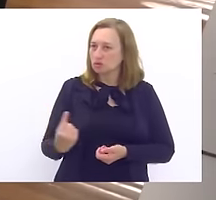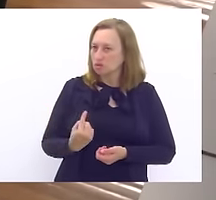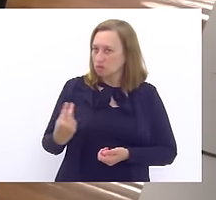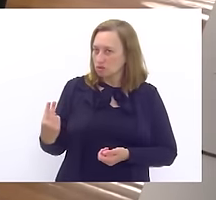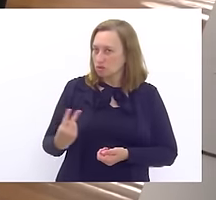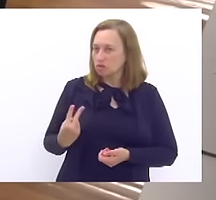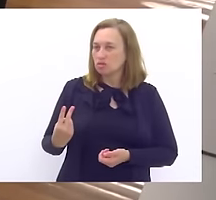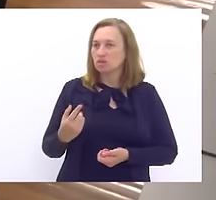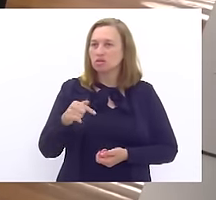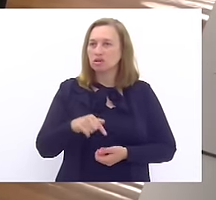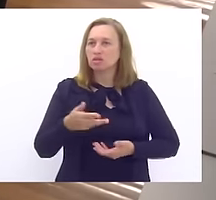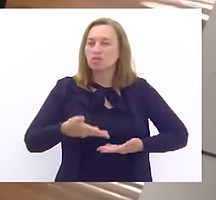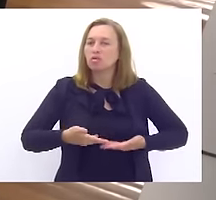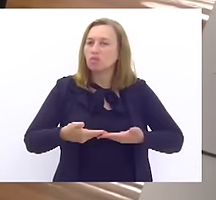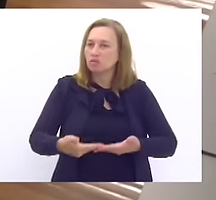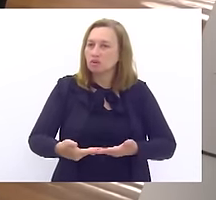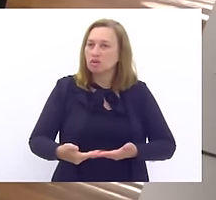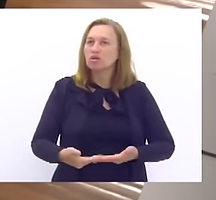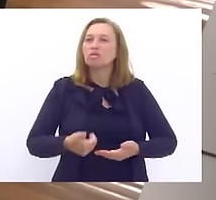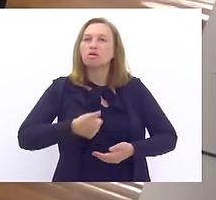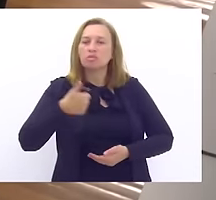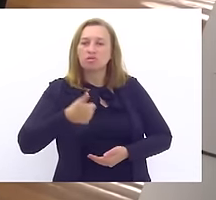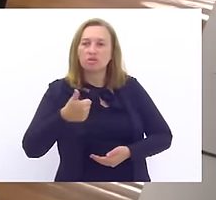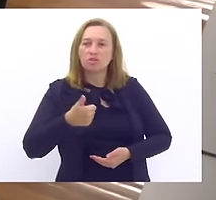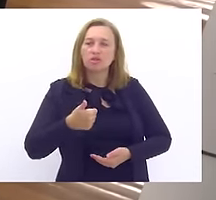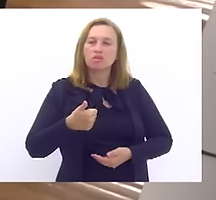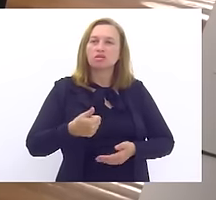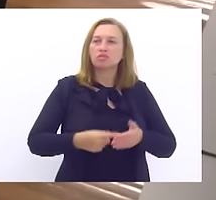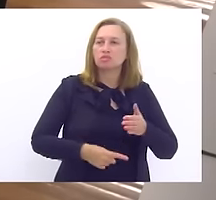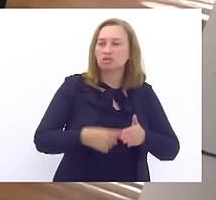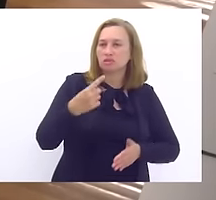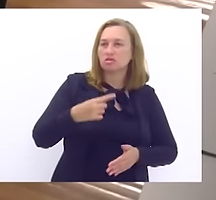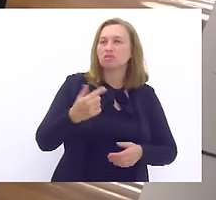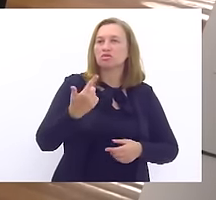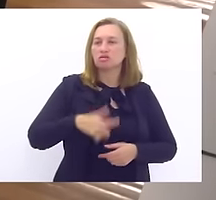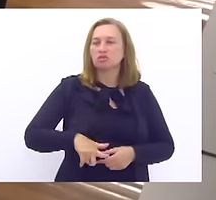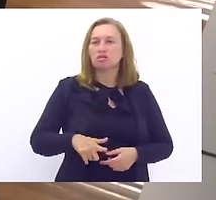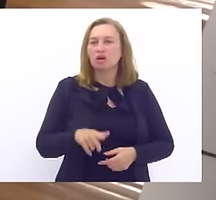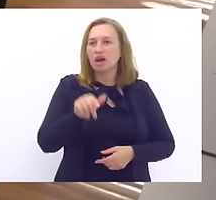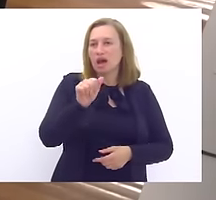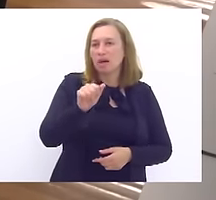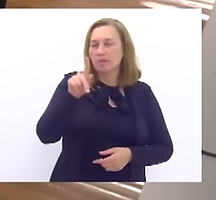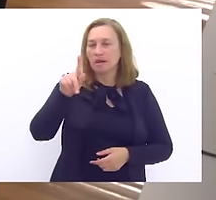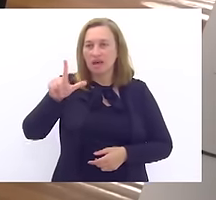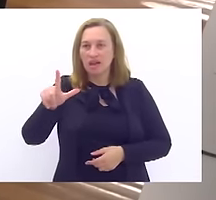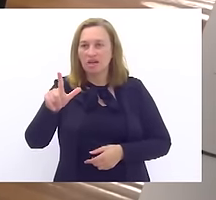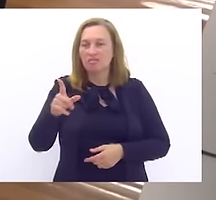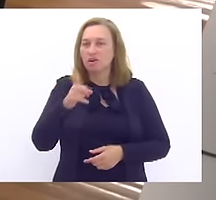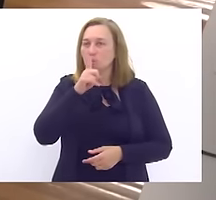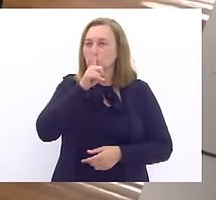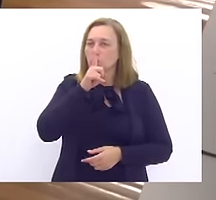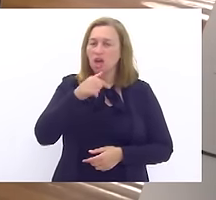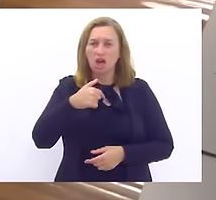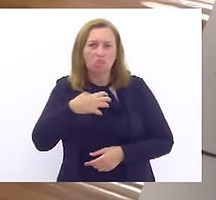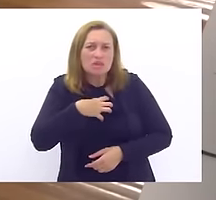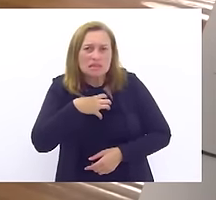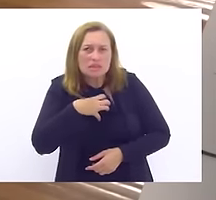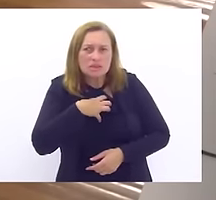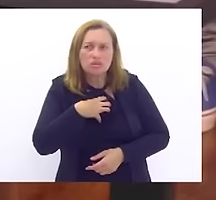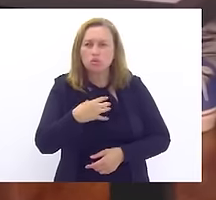como convidados como foi da primeira vez e eu não vejo motivo para a pele ficar em silêncio então eu me sinto